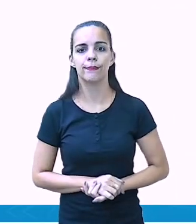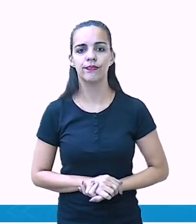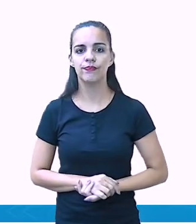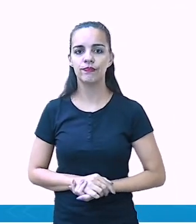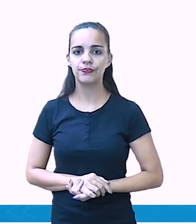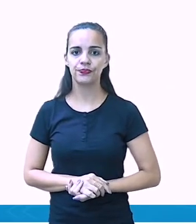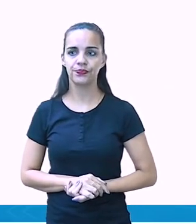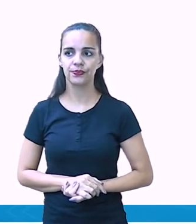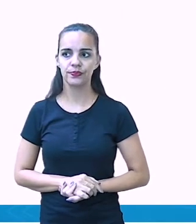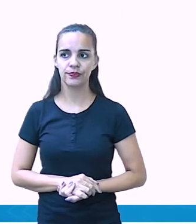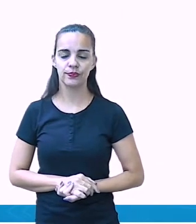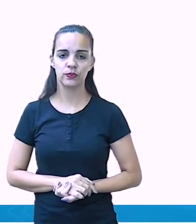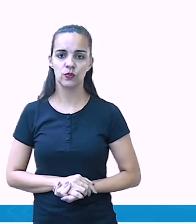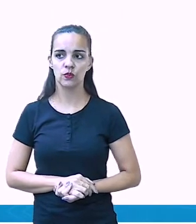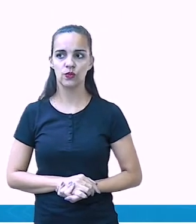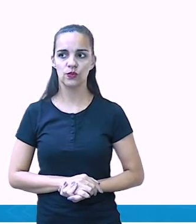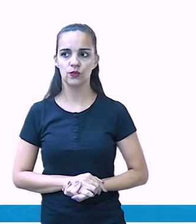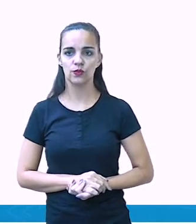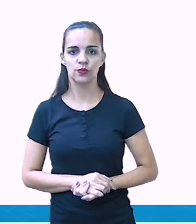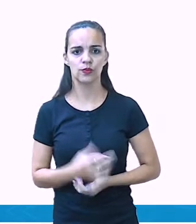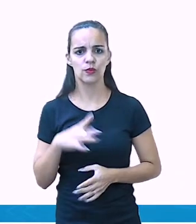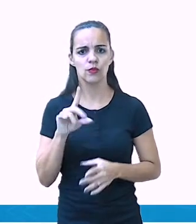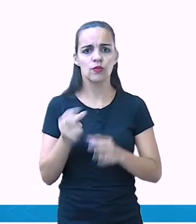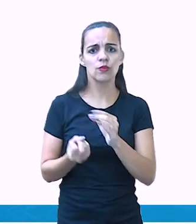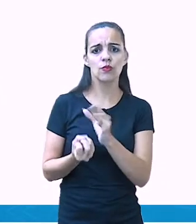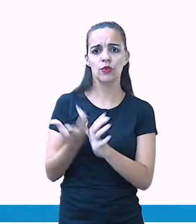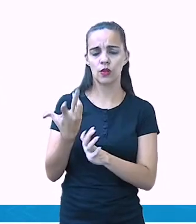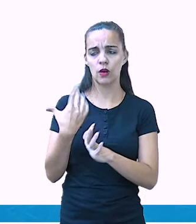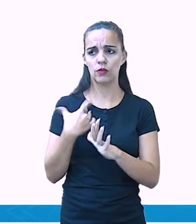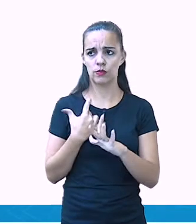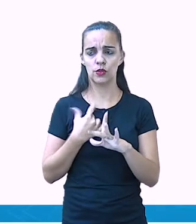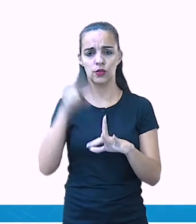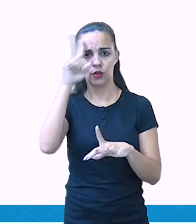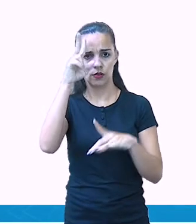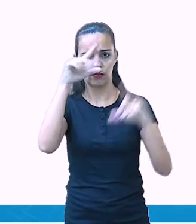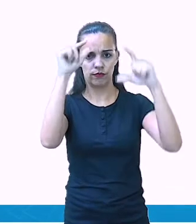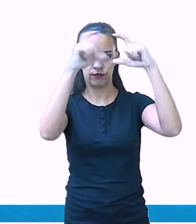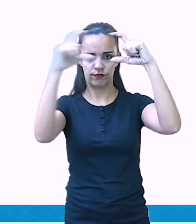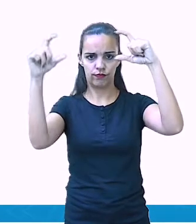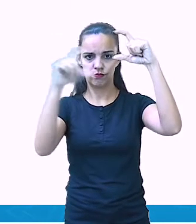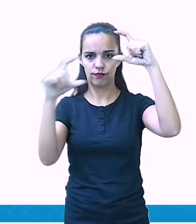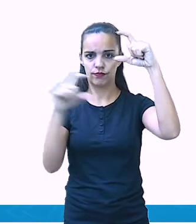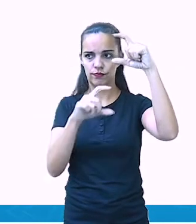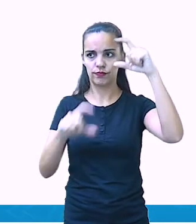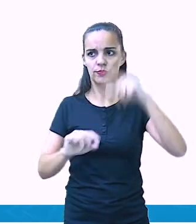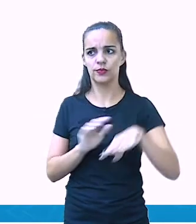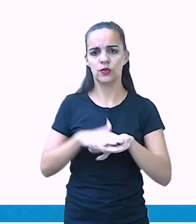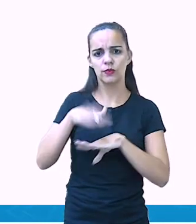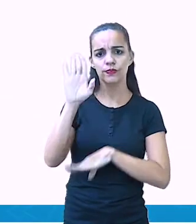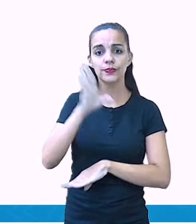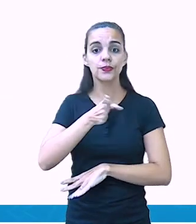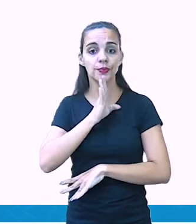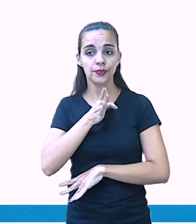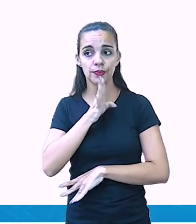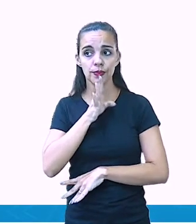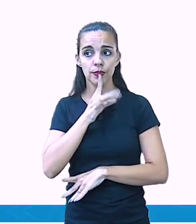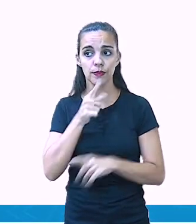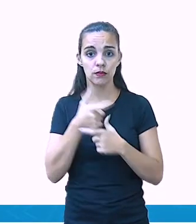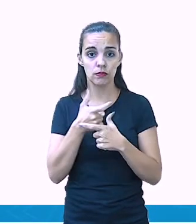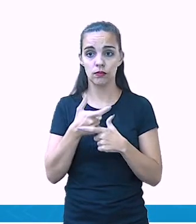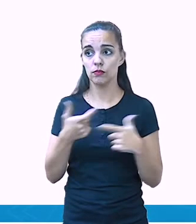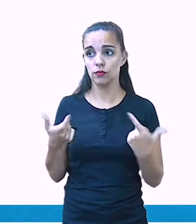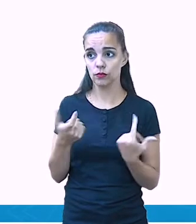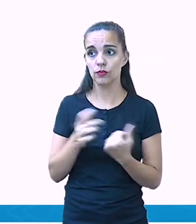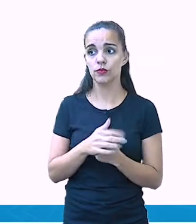E como que surgiu então no mundo, né, as histórias em quadrinhos? Os mais conhecidos são,